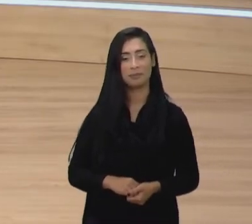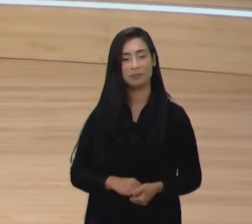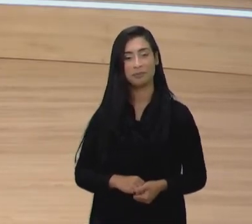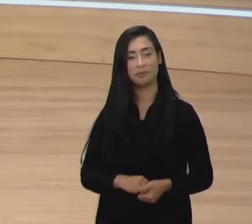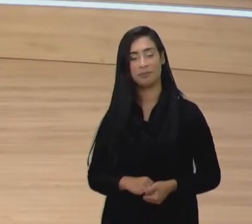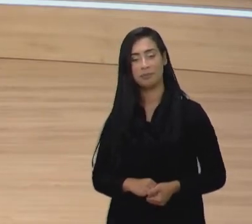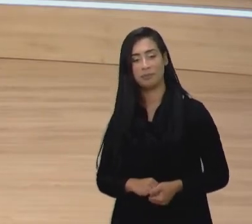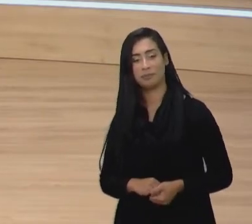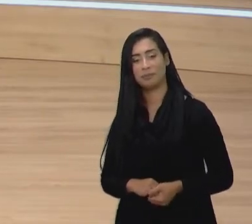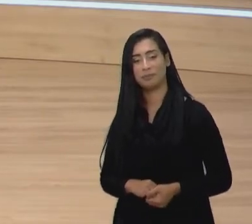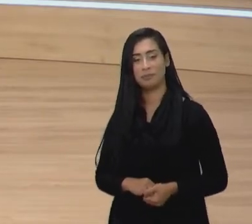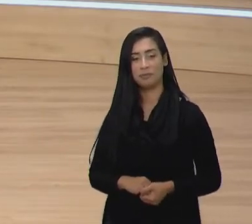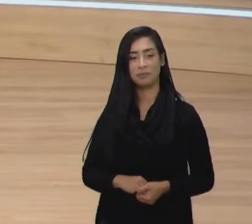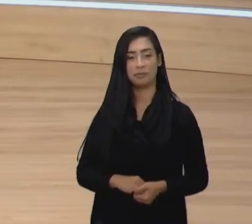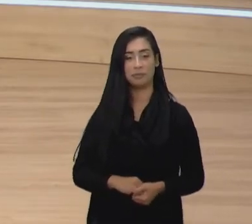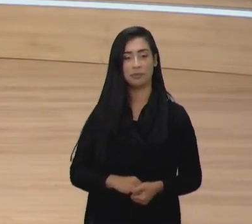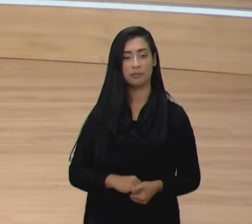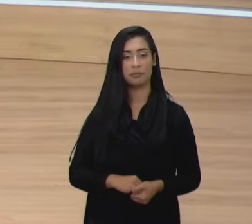Segura.